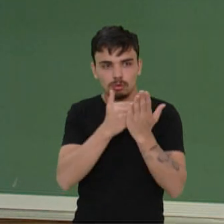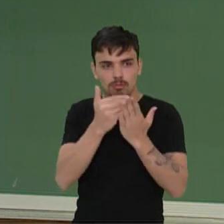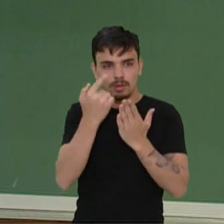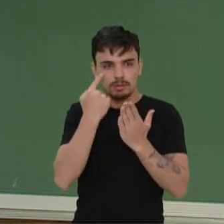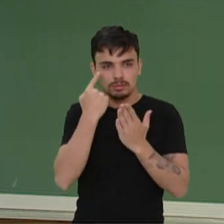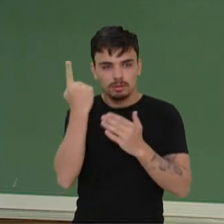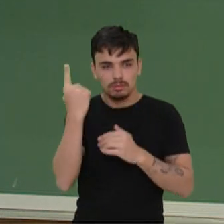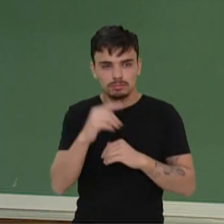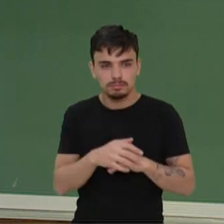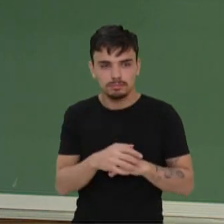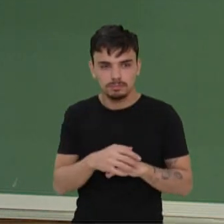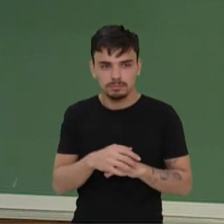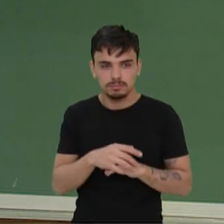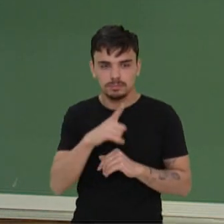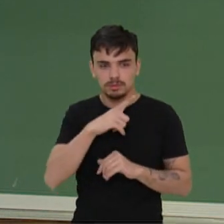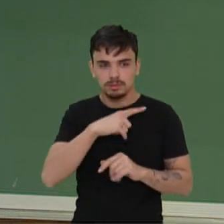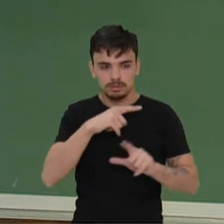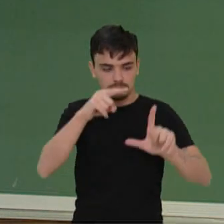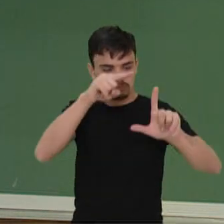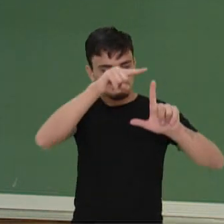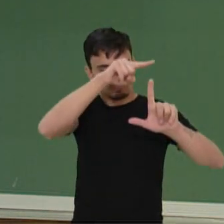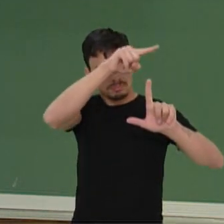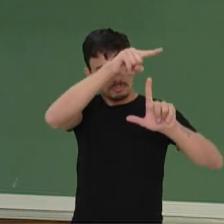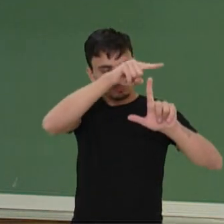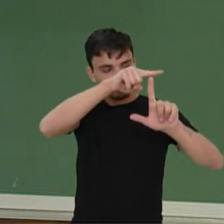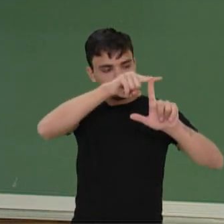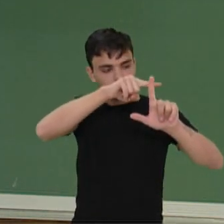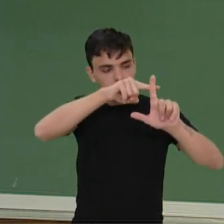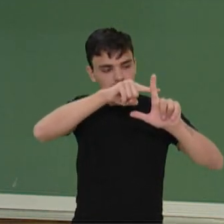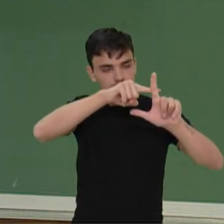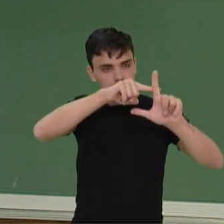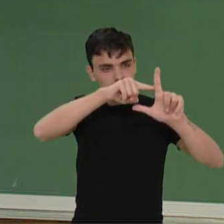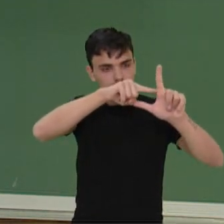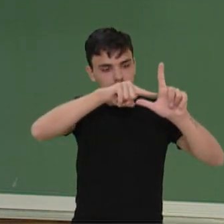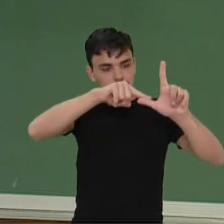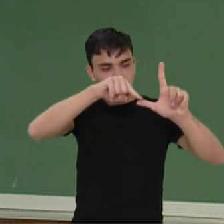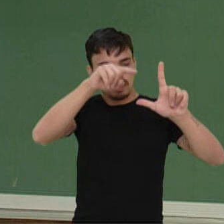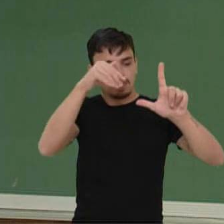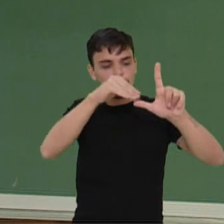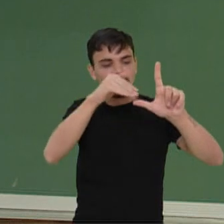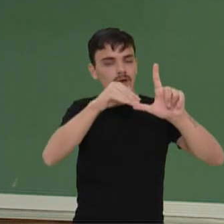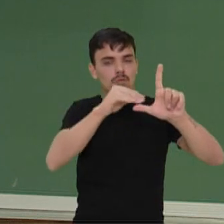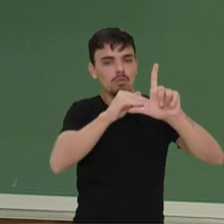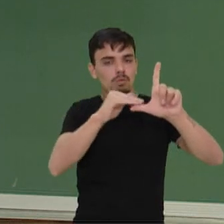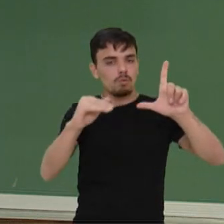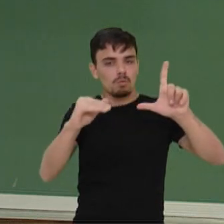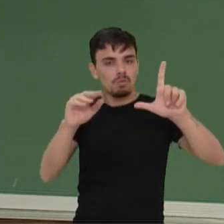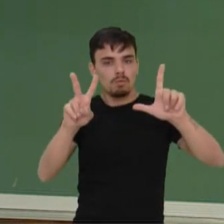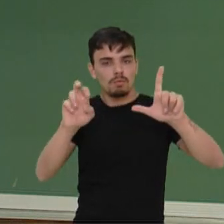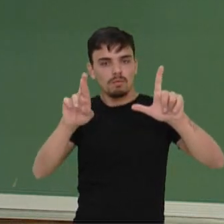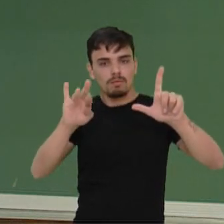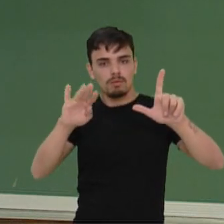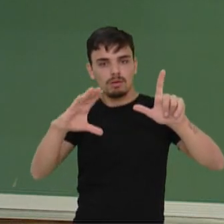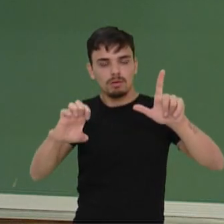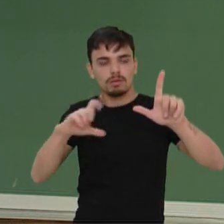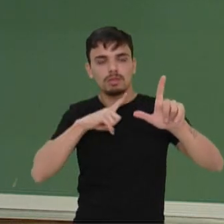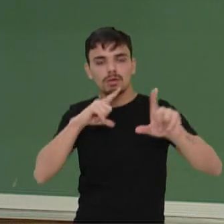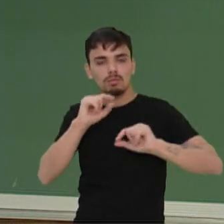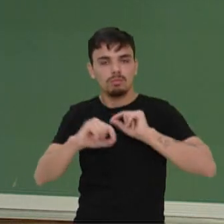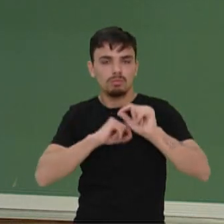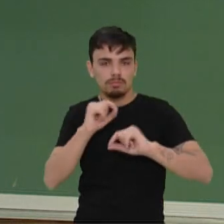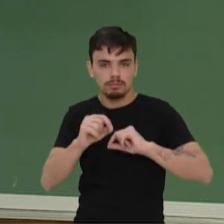ele vem descendo, né? Descendo, descendo até o vértice. Então ele ali é decrescente. Essa setinha aqui está dizendo para você que